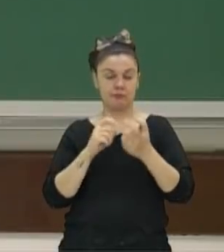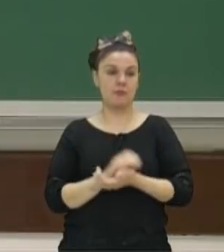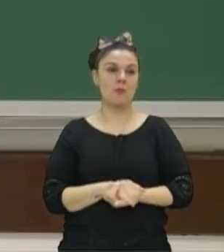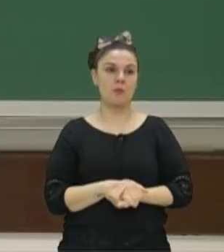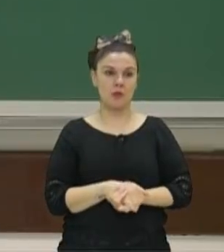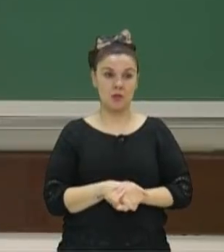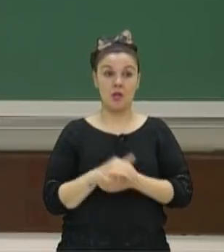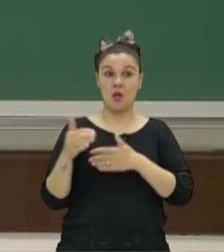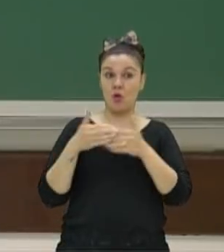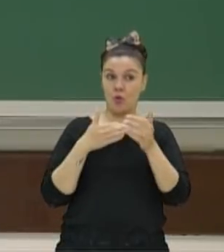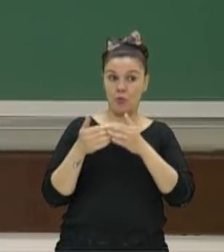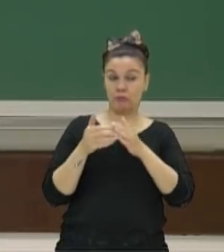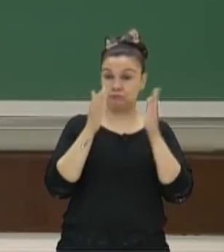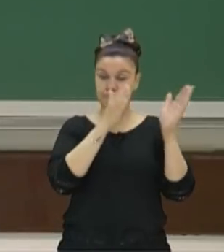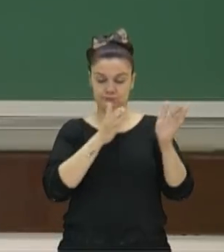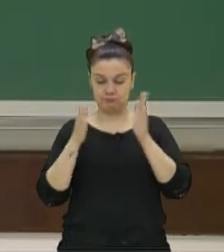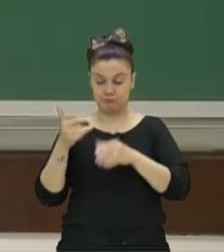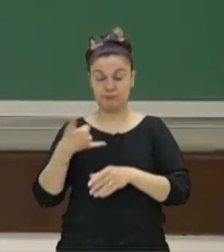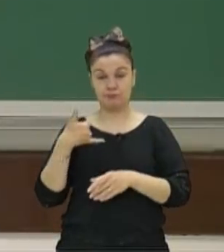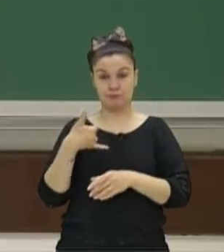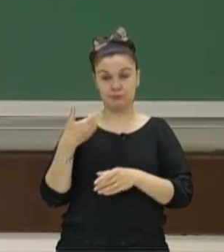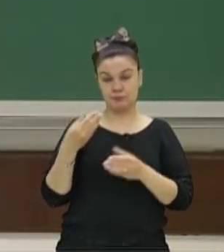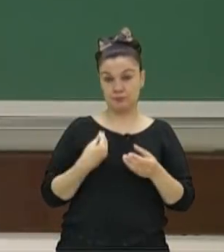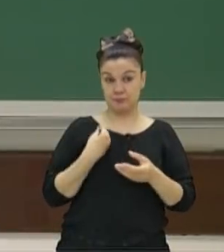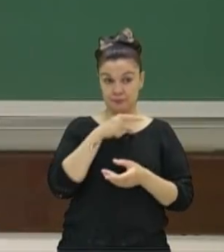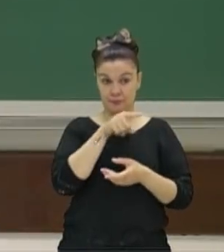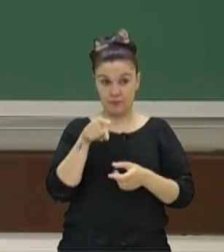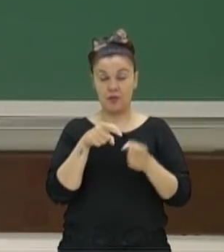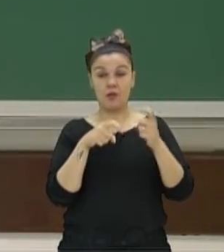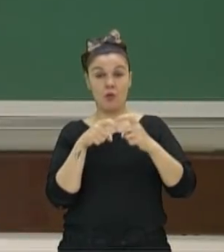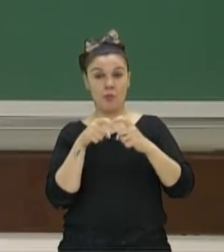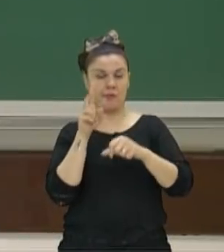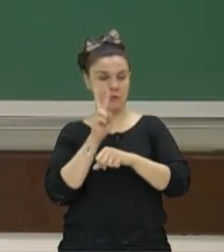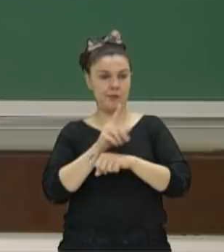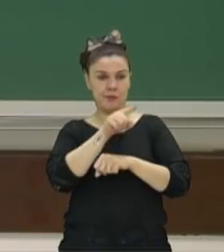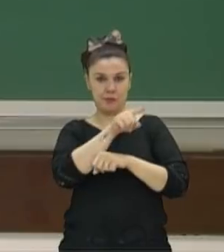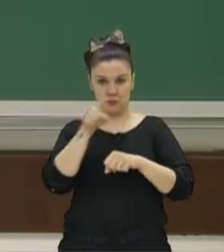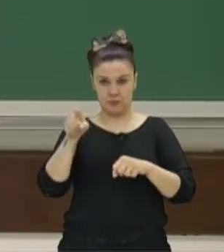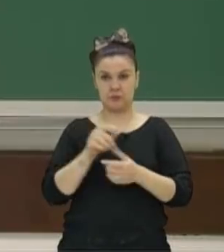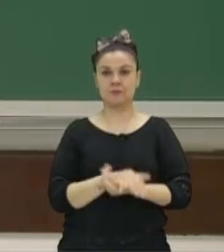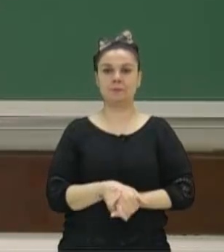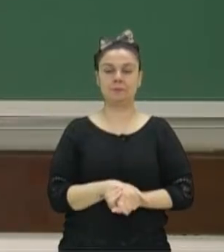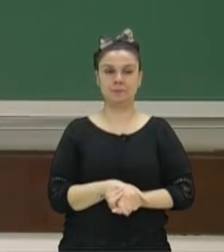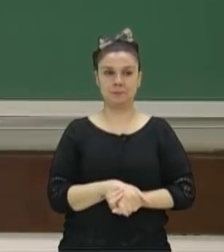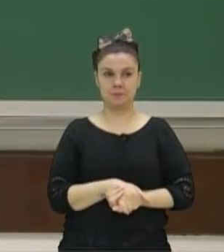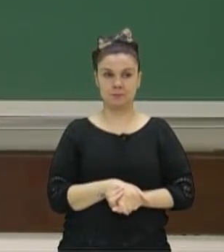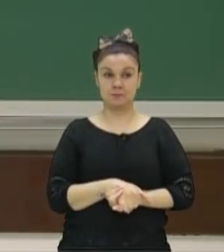urologista em qualquer fase da vida, tá? Esse é o profissional que vai, sem dúvidas, ajudar.